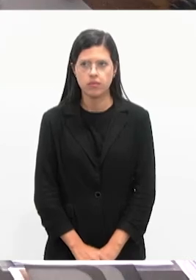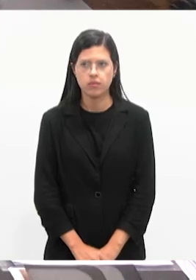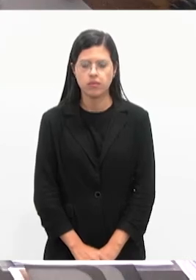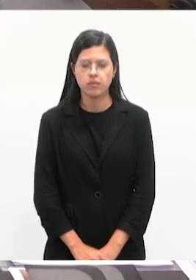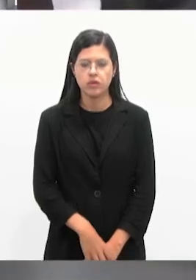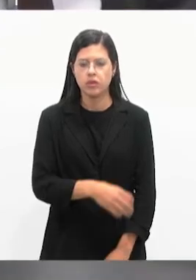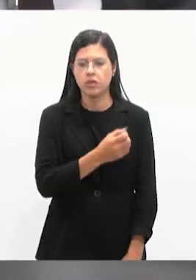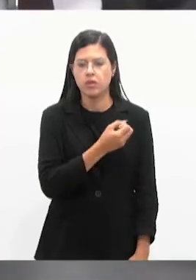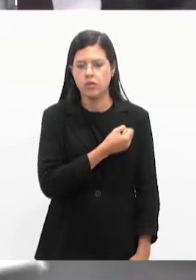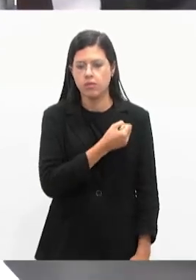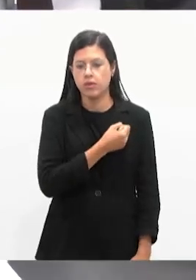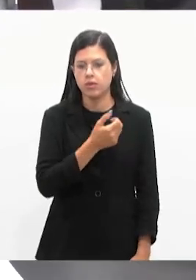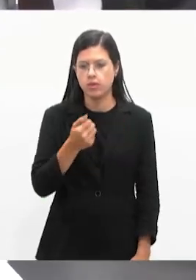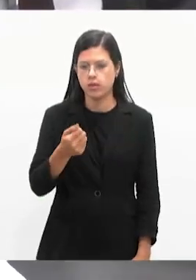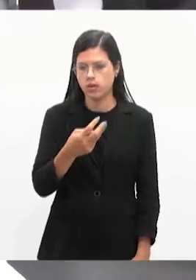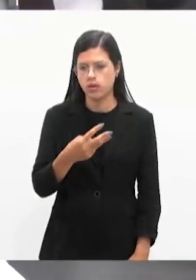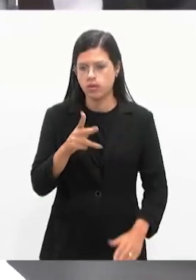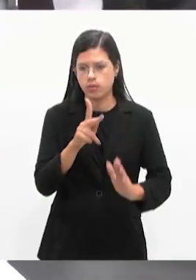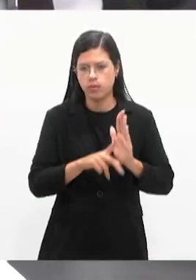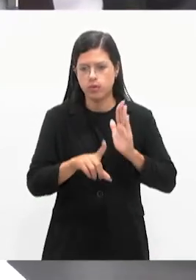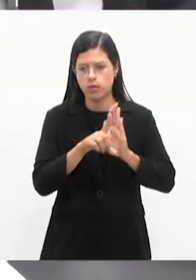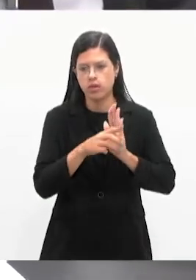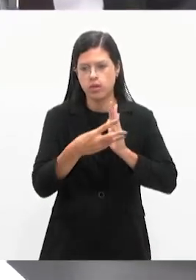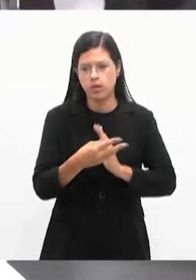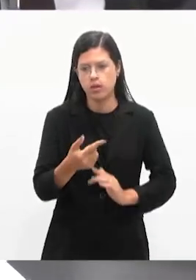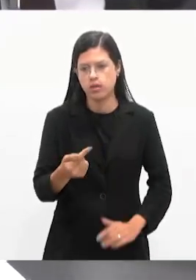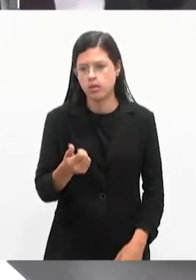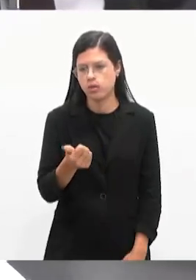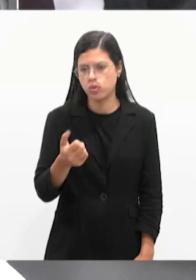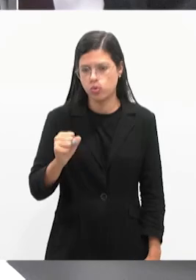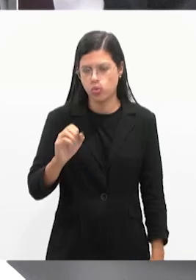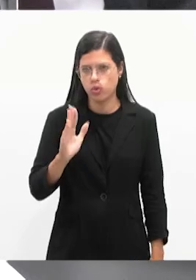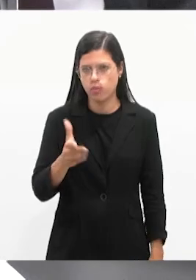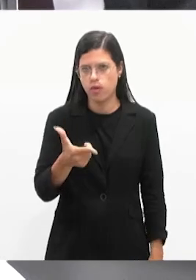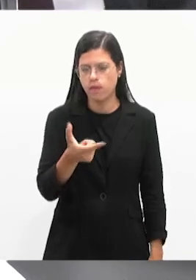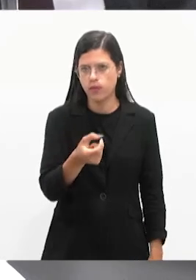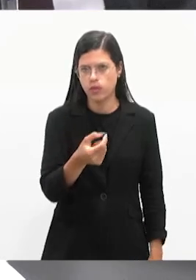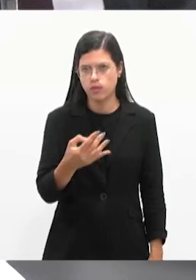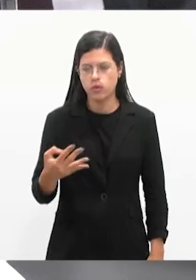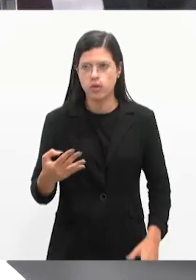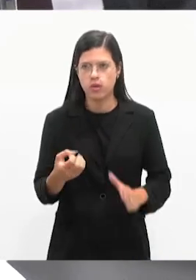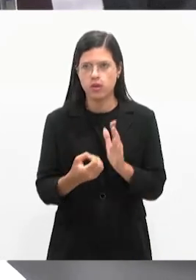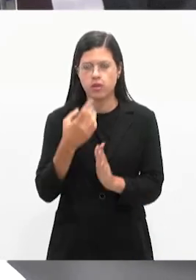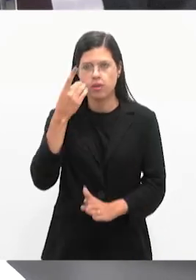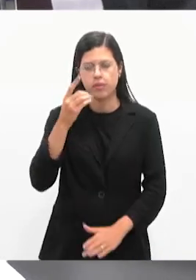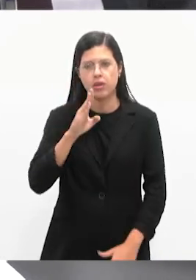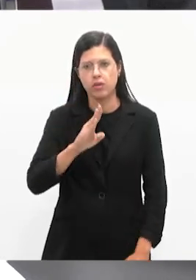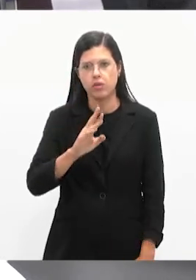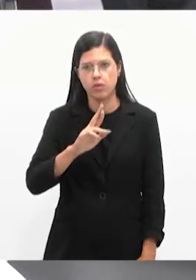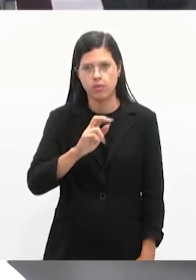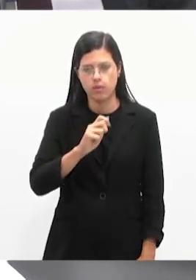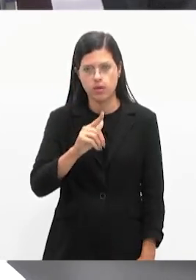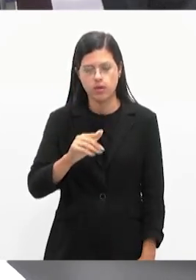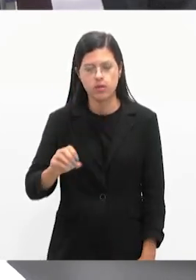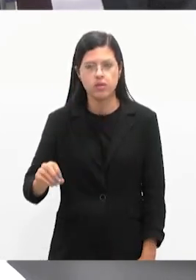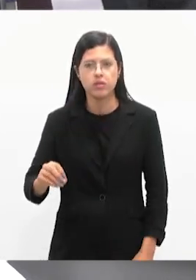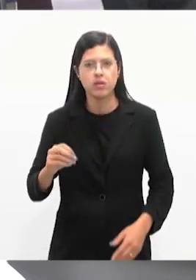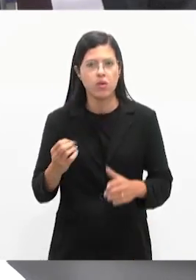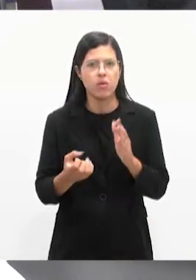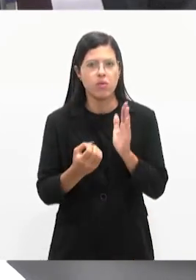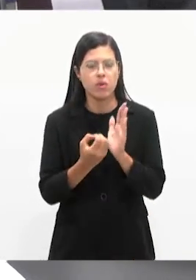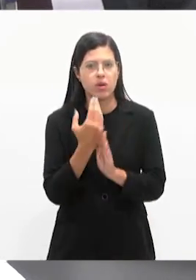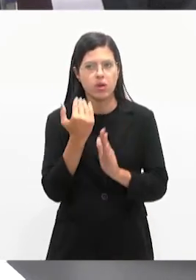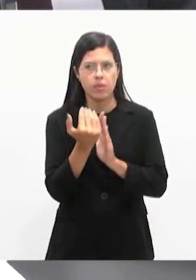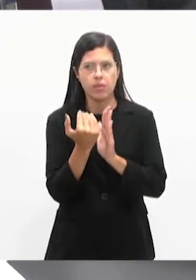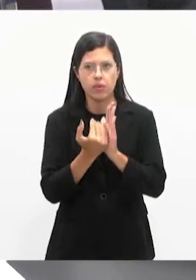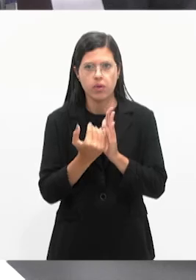Item 13 da pauta, projeto de lei número 3.718 de 2024, de autoria do deputado Brazão, que institui o programa de ampliação